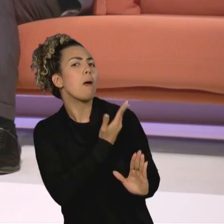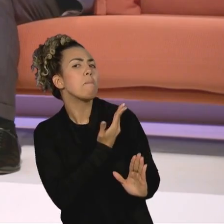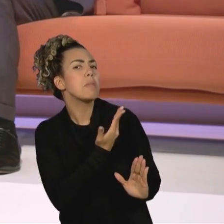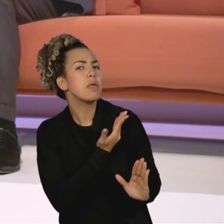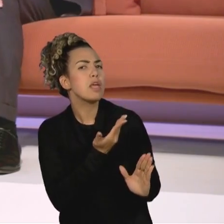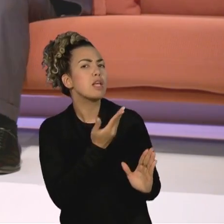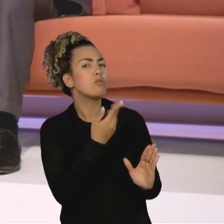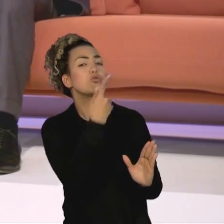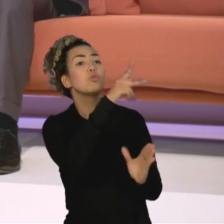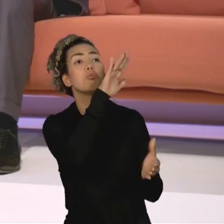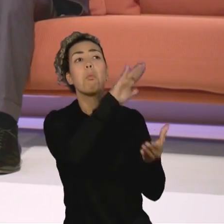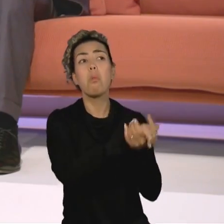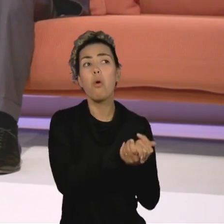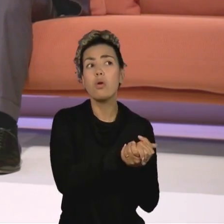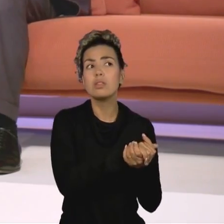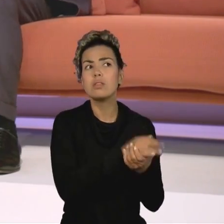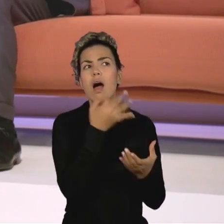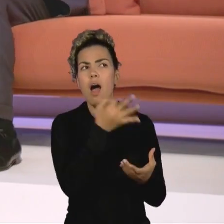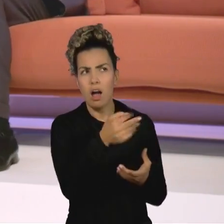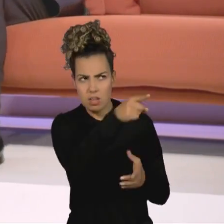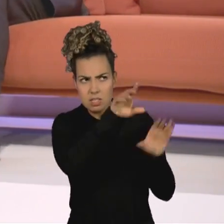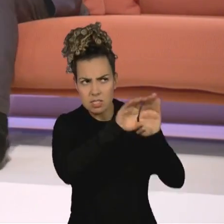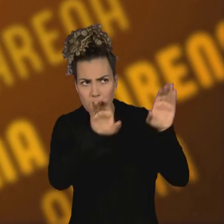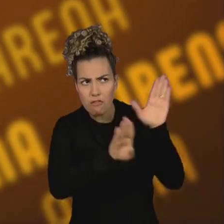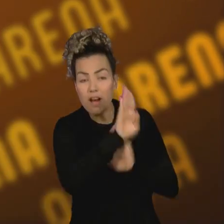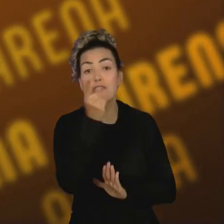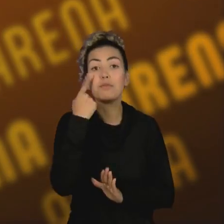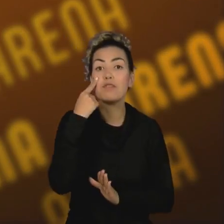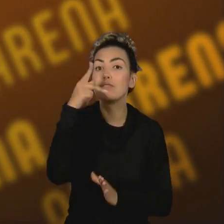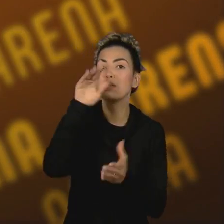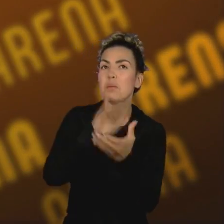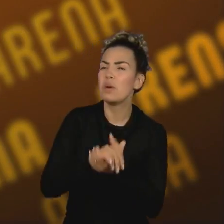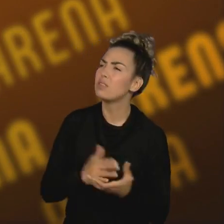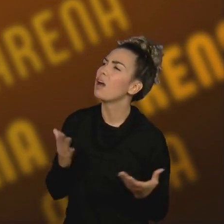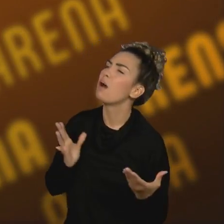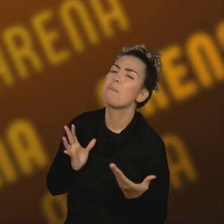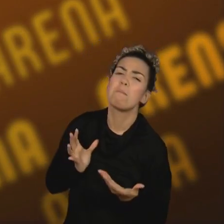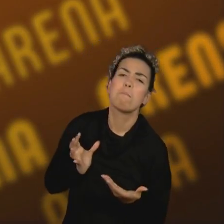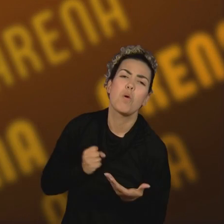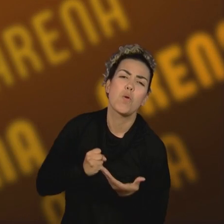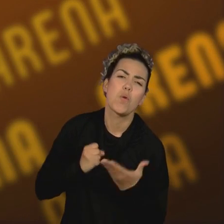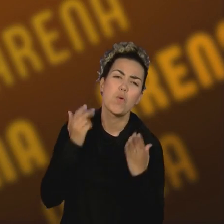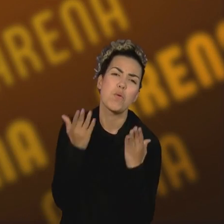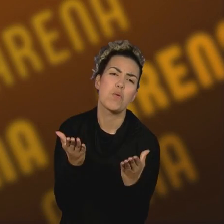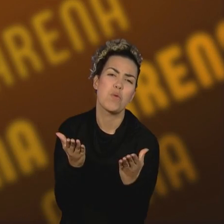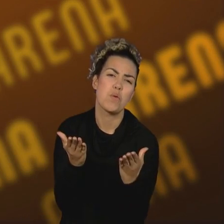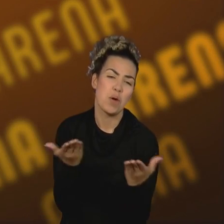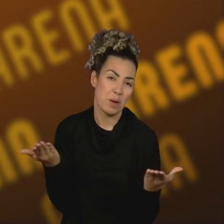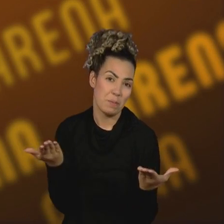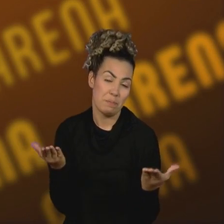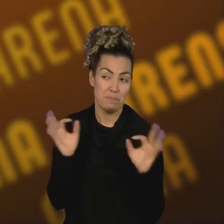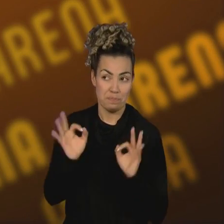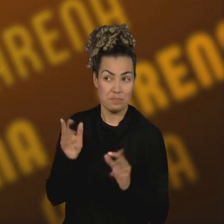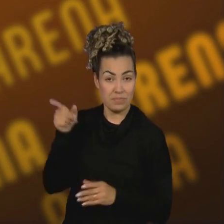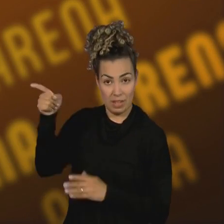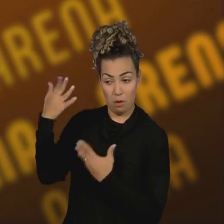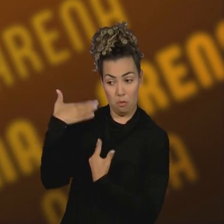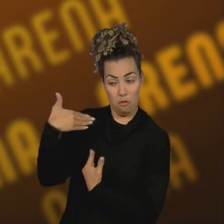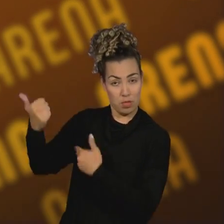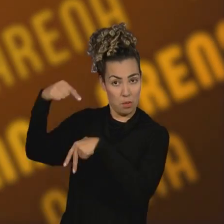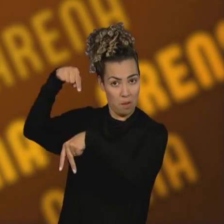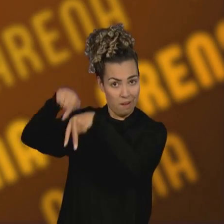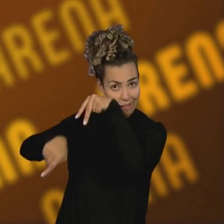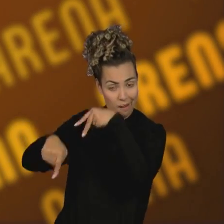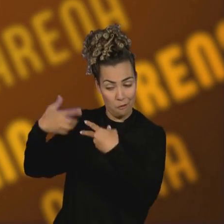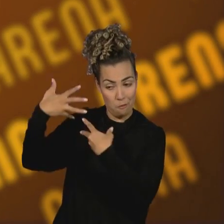Vamos ver o que a mulher dele tem a dizer sobre ele. O meu amor, vim aqui a pedido do Chalita falar